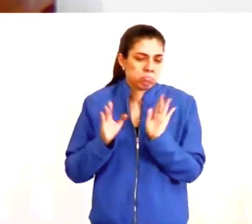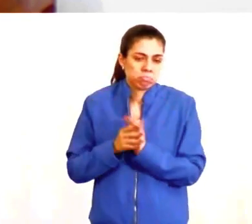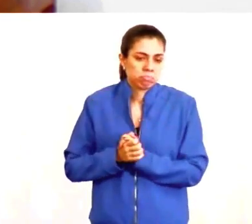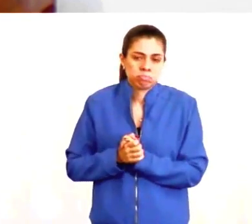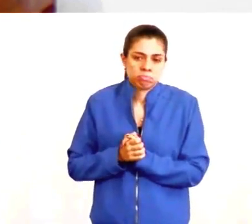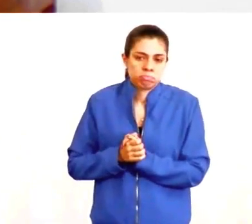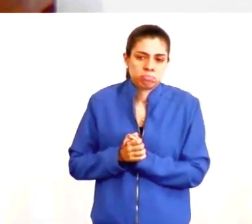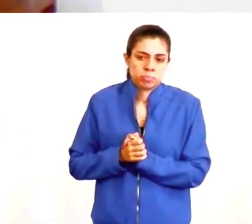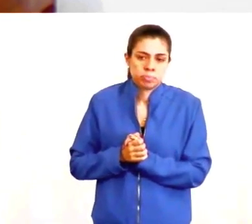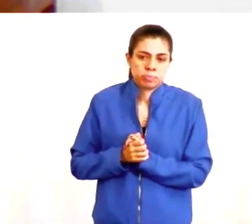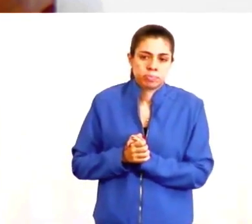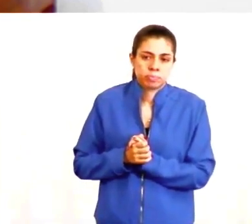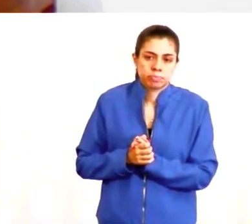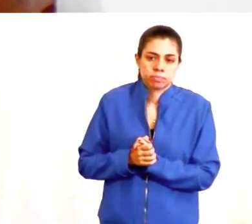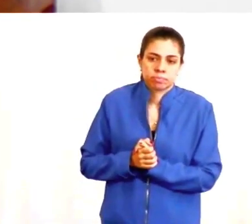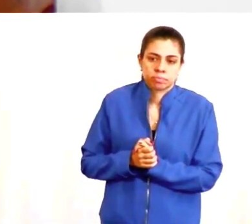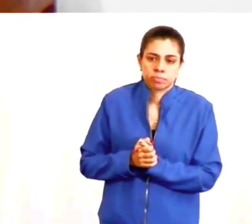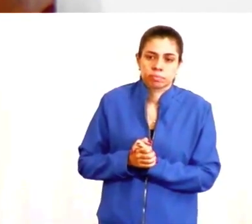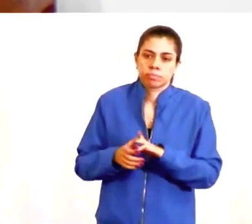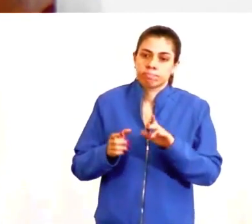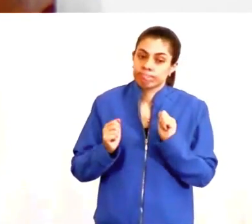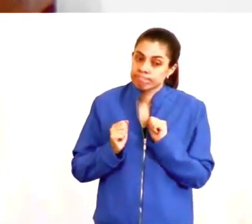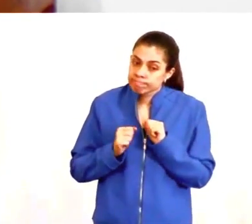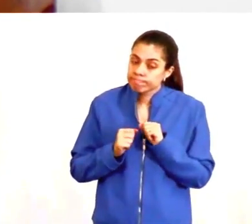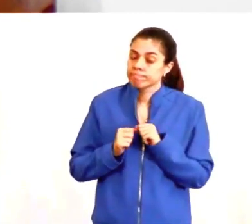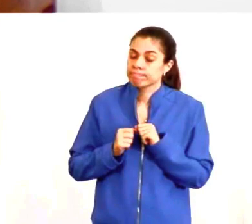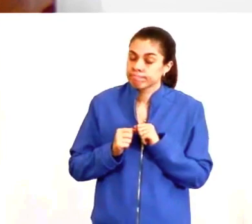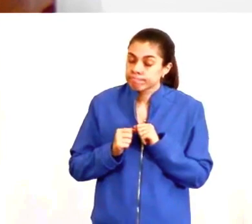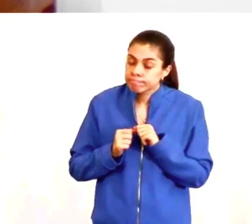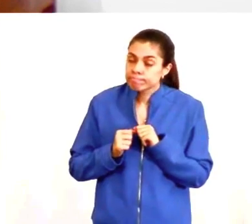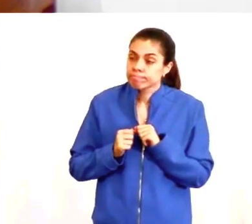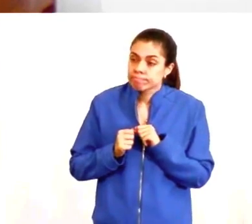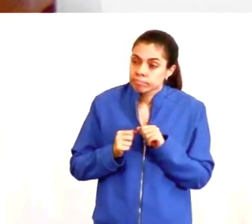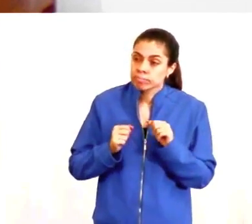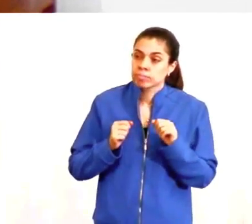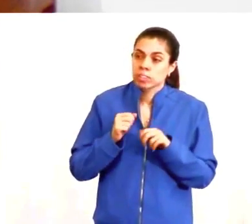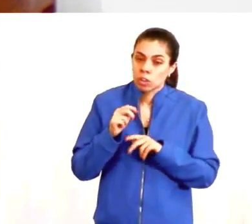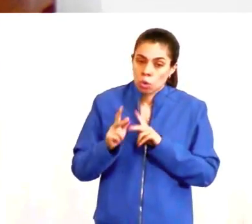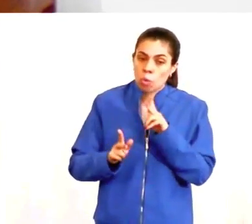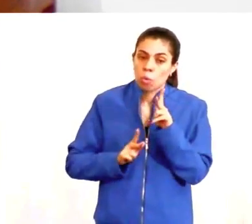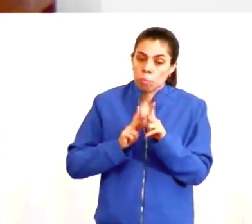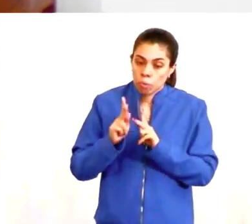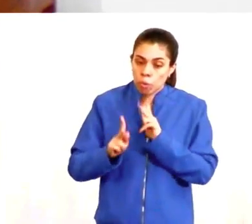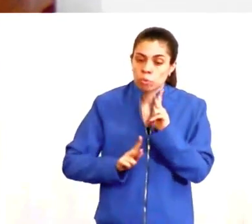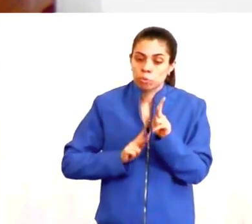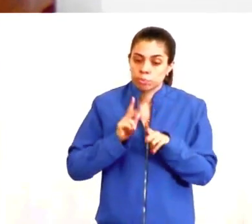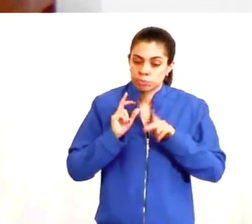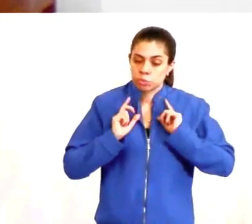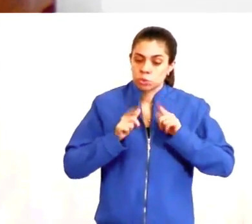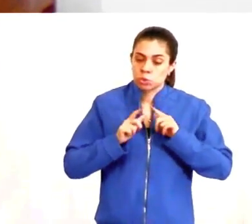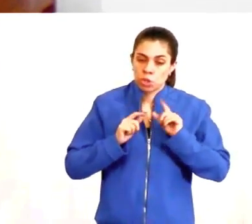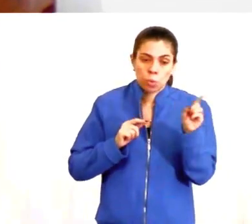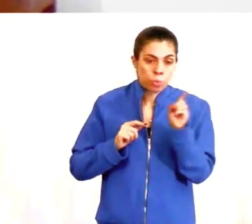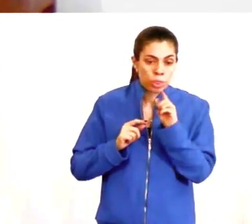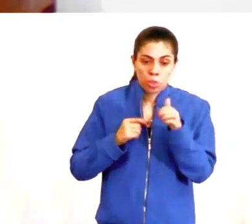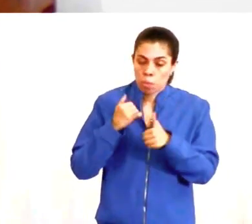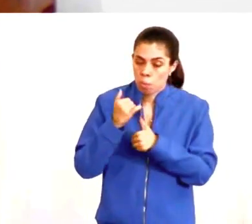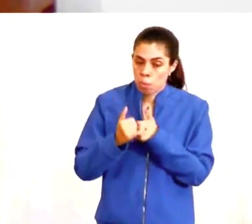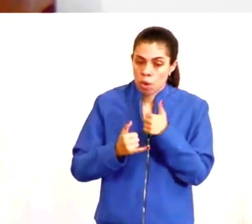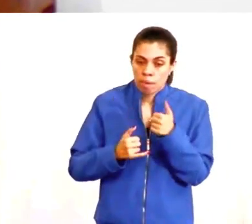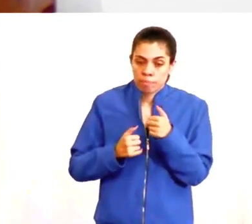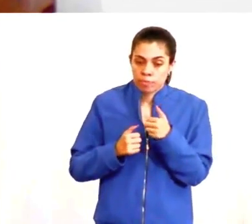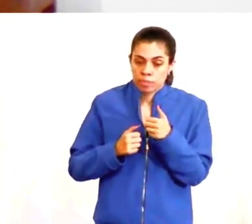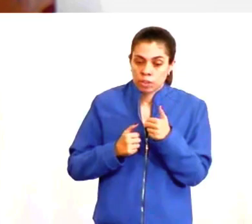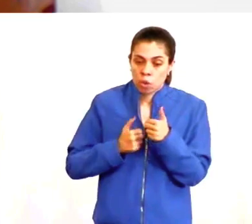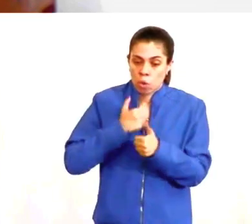máximo que a maioria de judeus pensa é que o corpo sumiu. Veja o quanto sumir é diferente